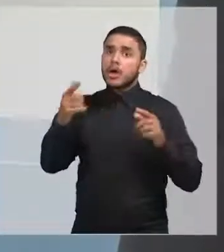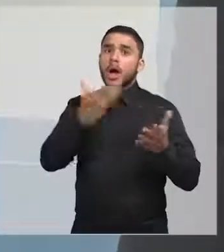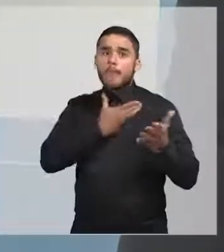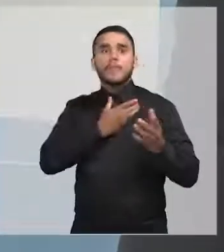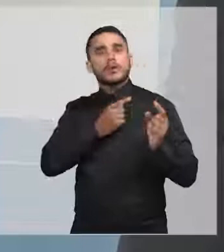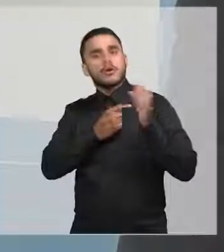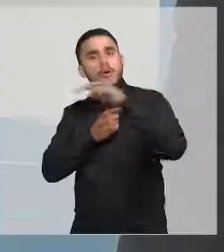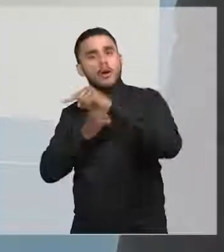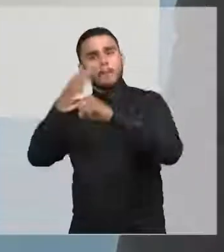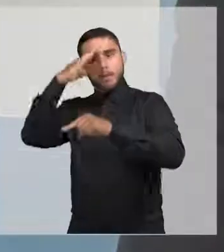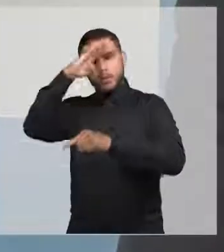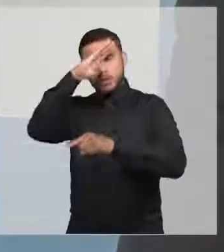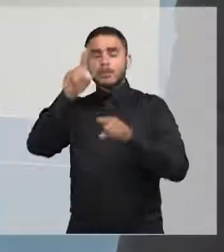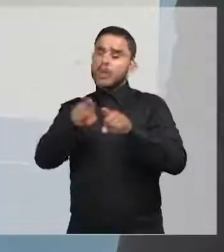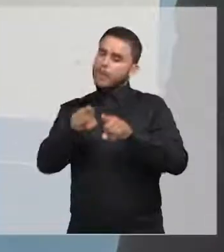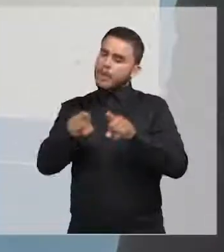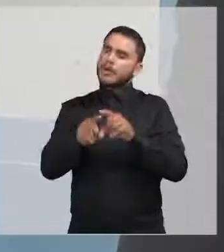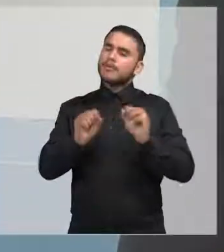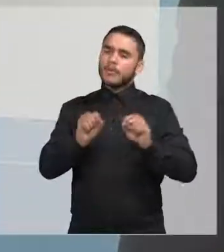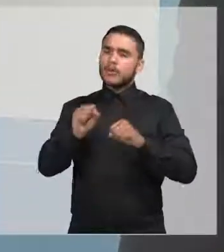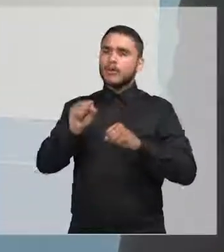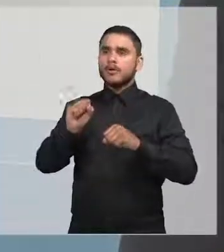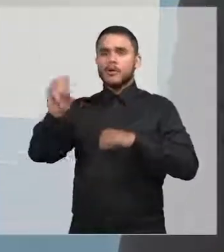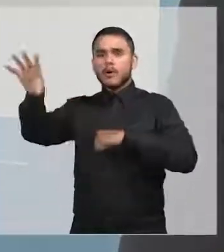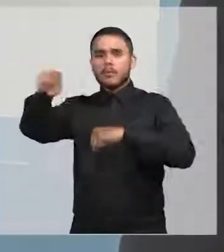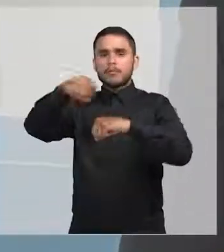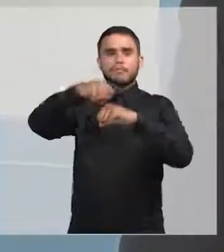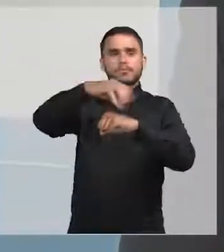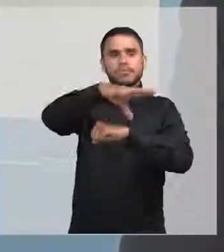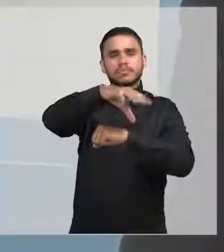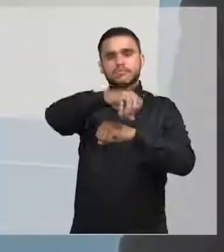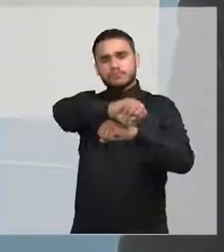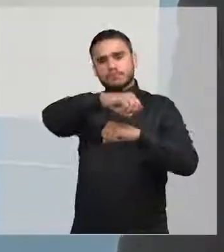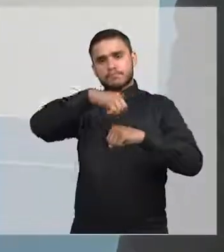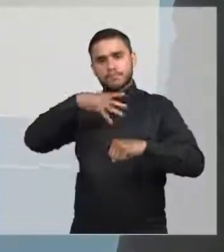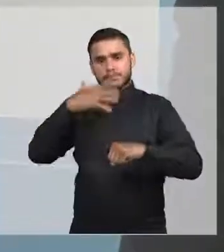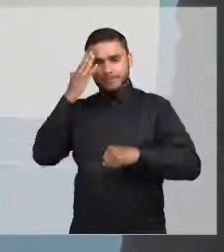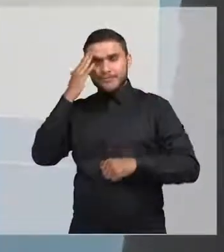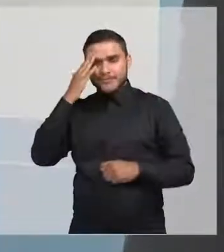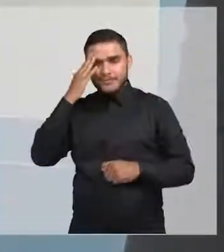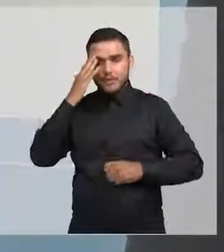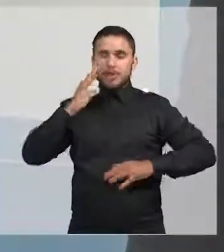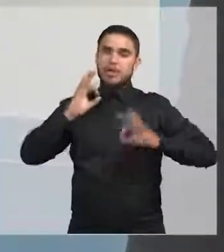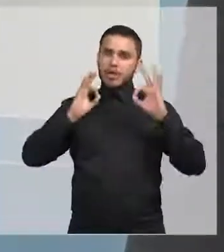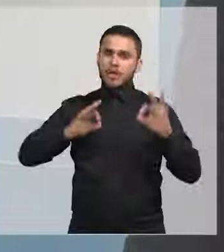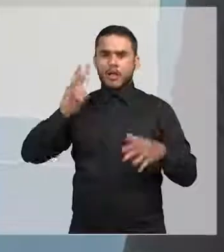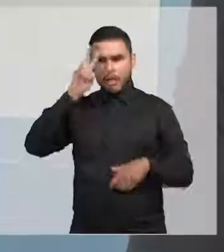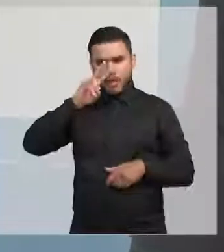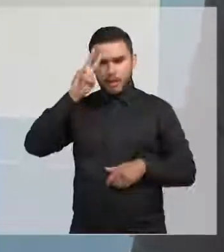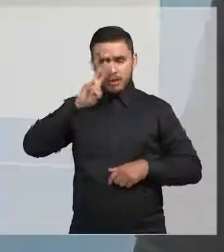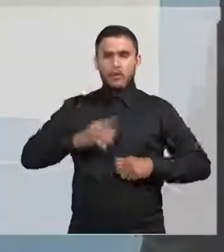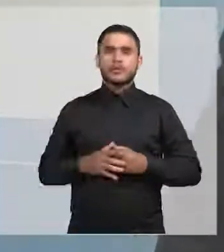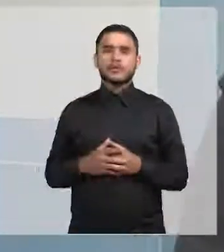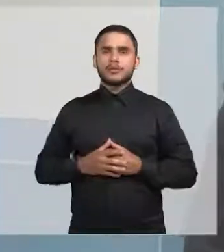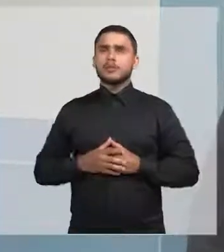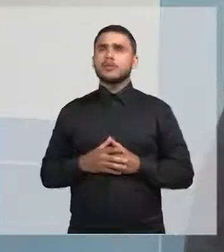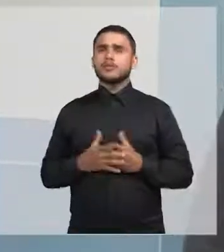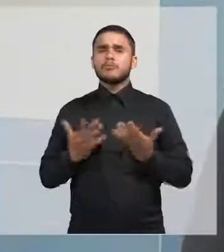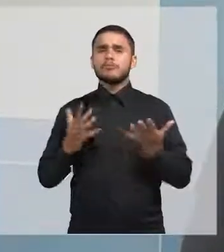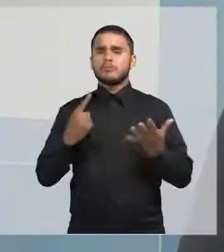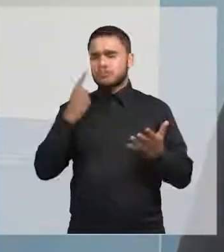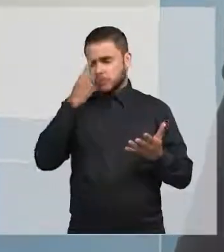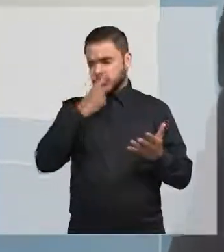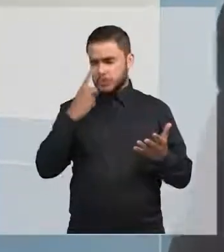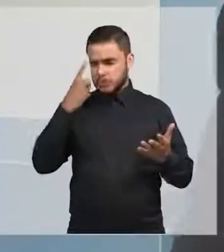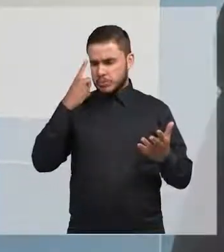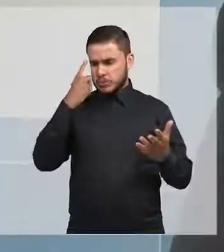grande, né? um handicap, uma moral, um respeito tão grande da população, que